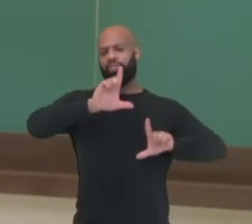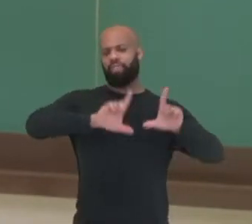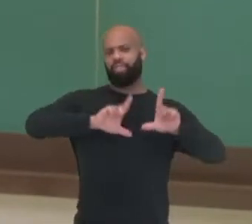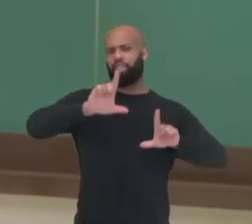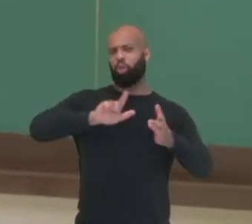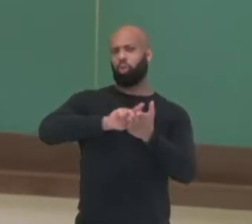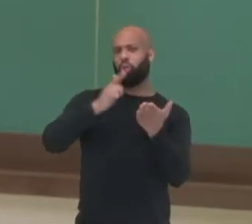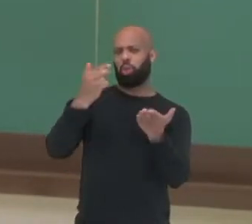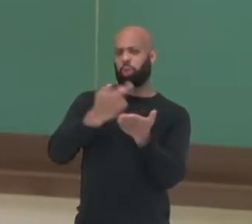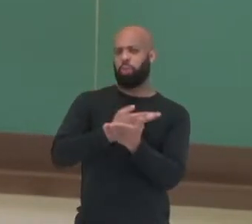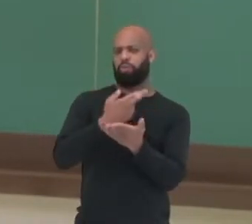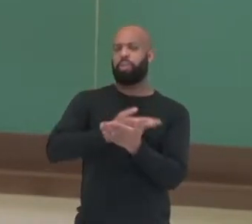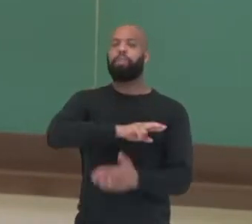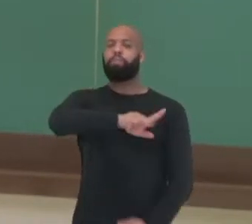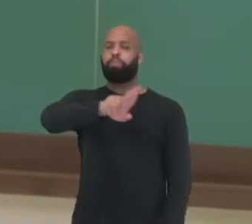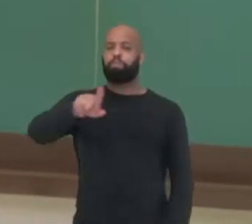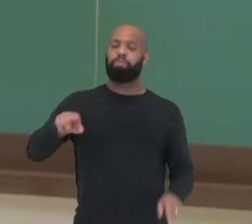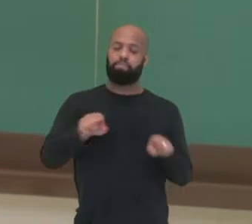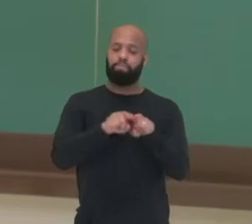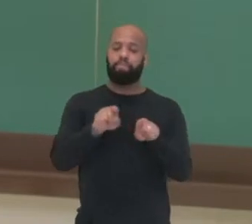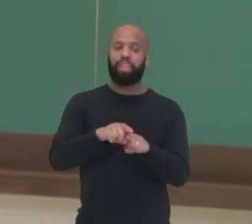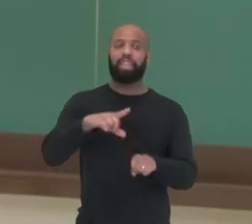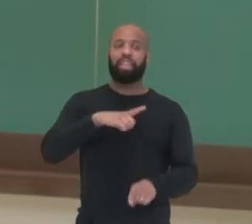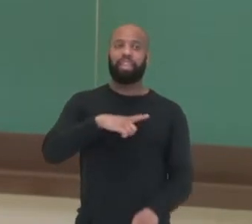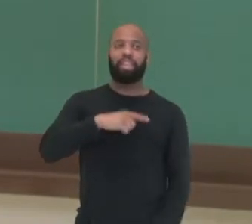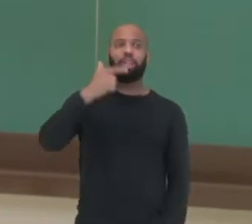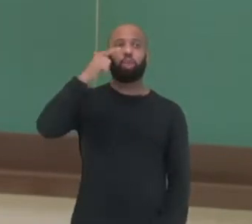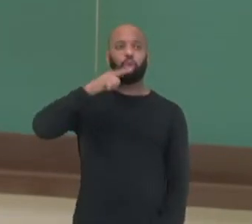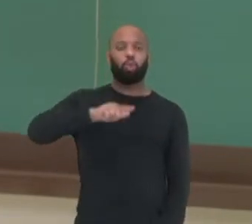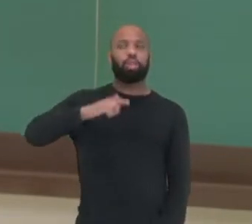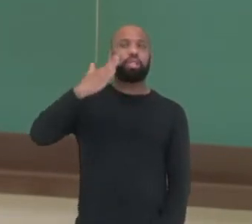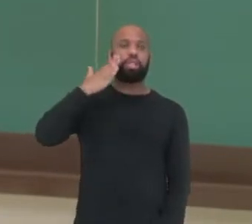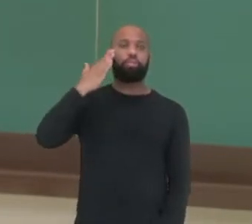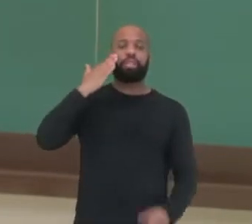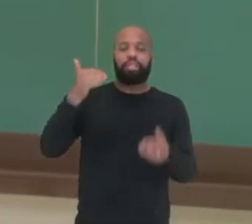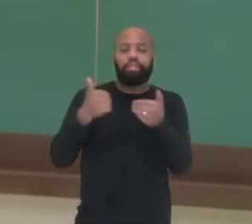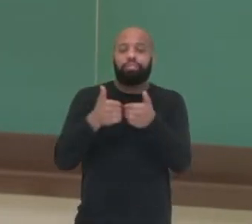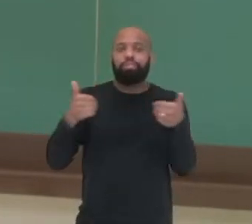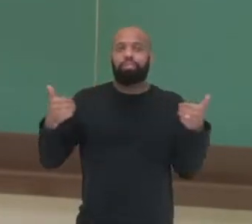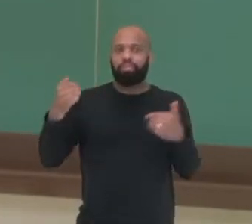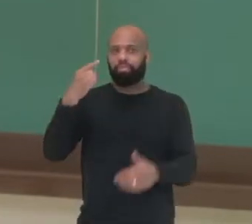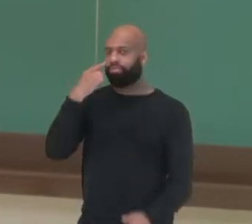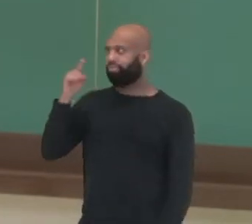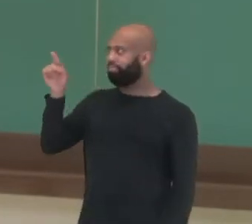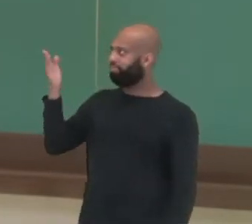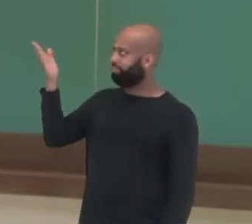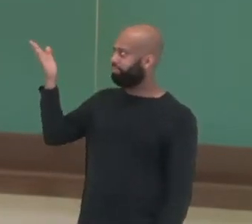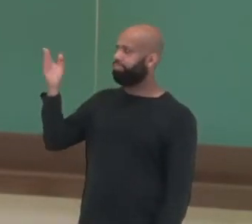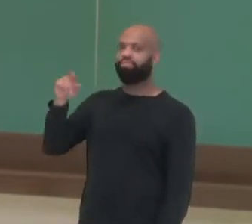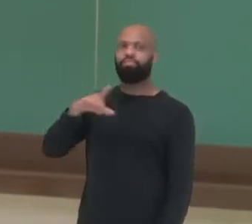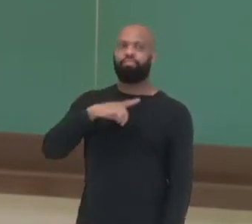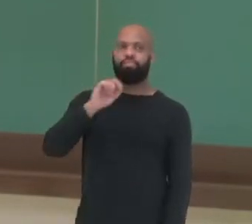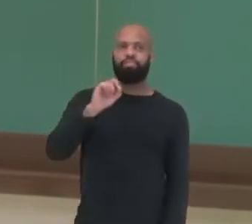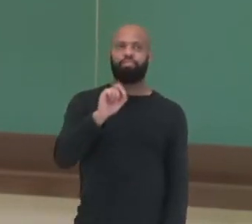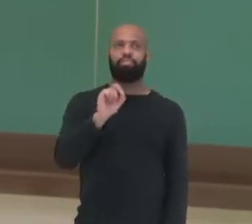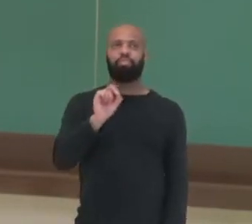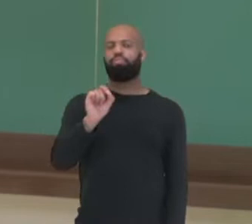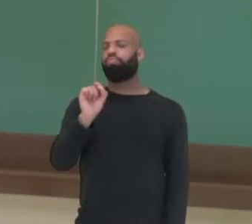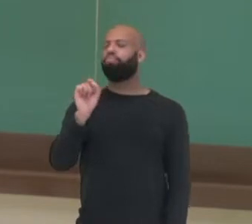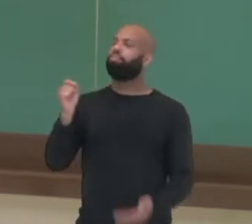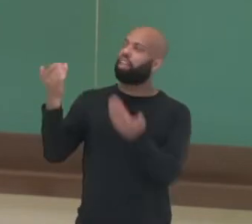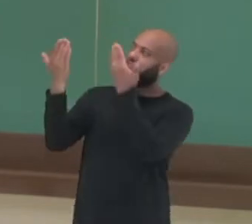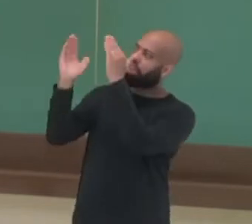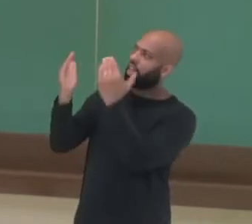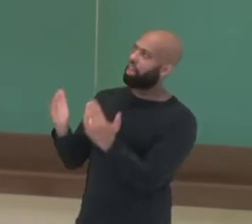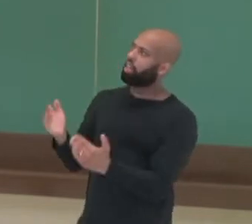enfim. E a gente tem que saber filtrar, né? Como a imagem aqui, ó, ele tá ali. O que vocês